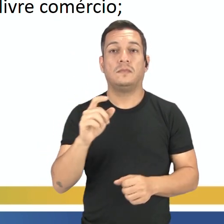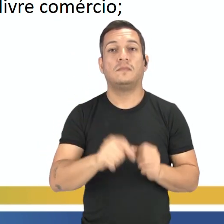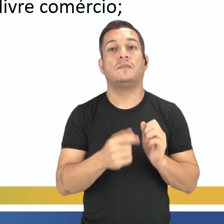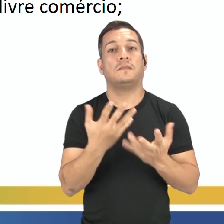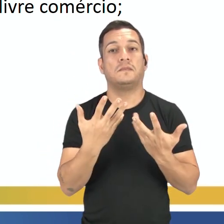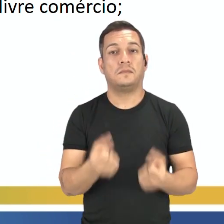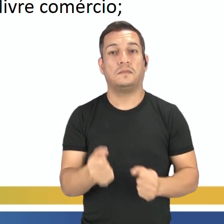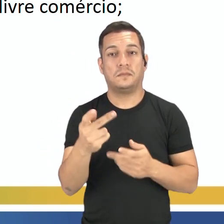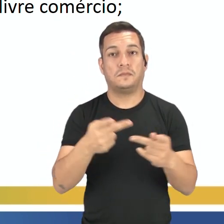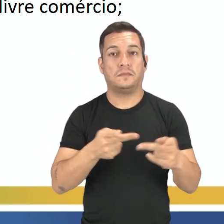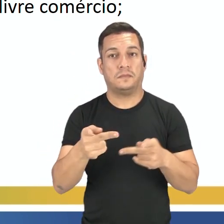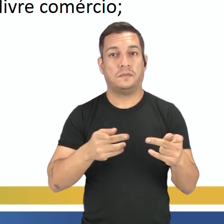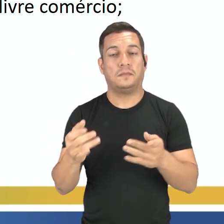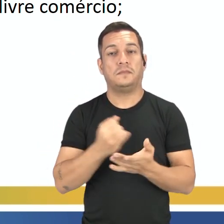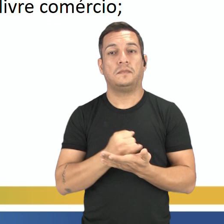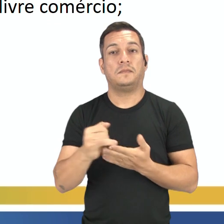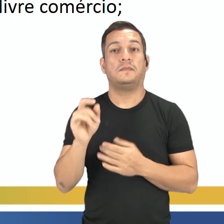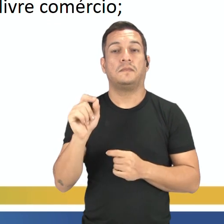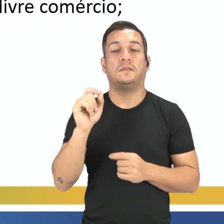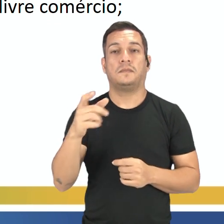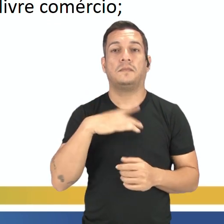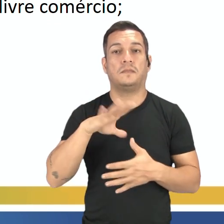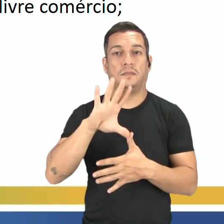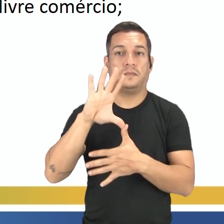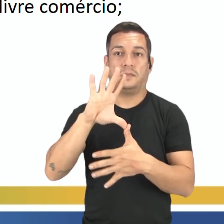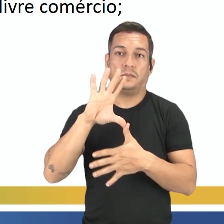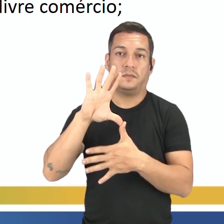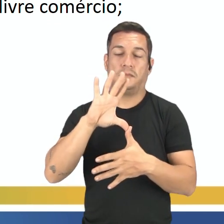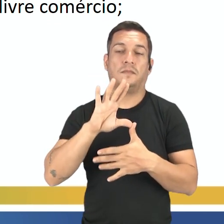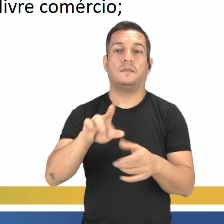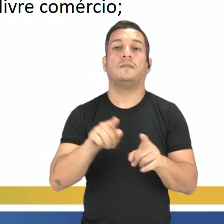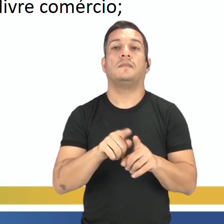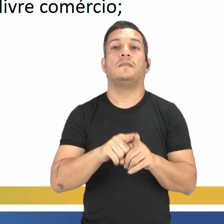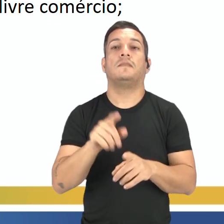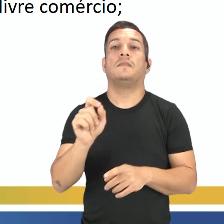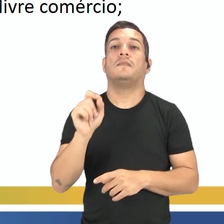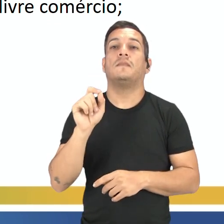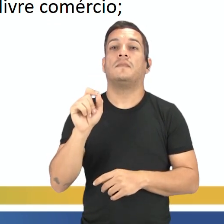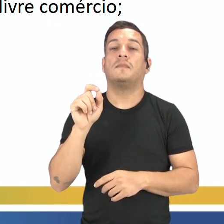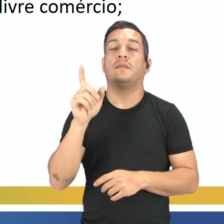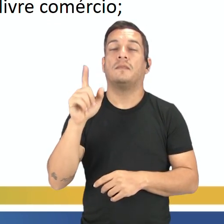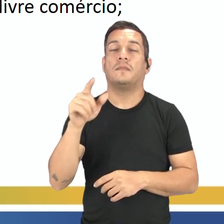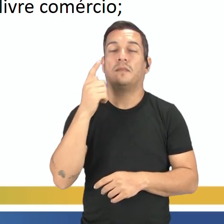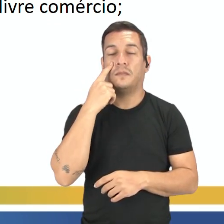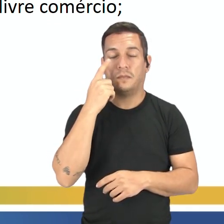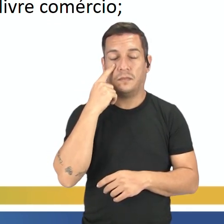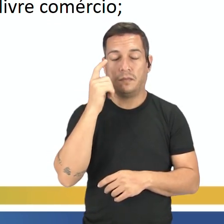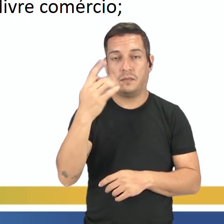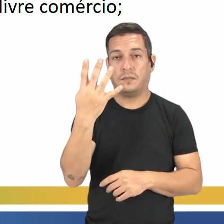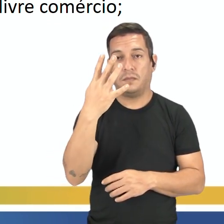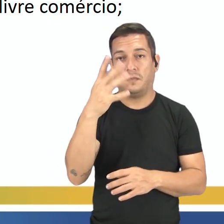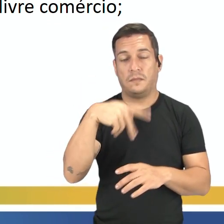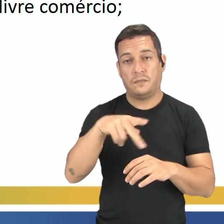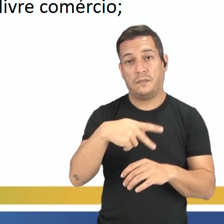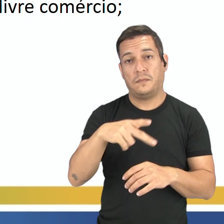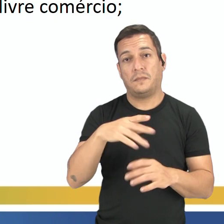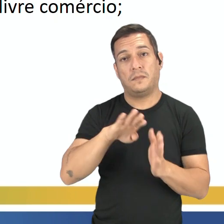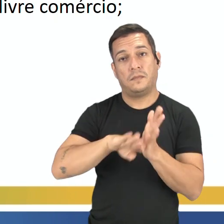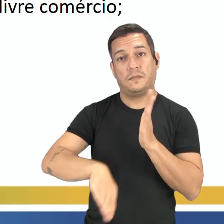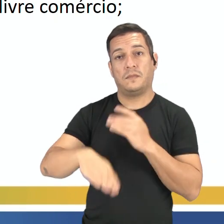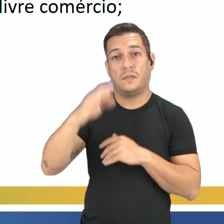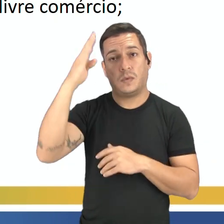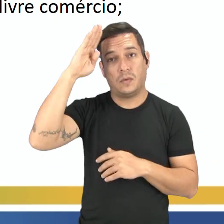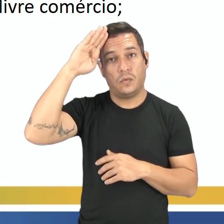adoção do projeto Iniciativa para as Américas. Seria formado por 34 países, exceto